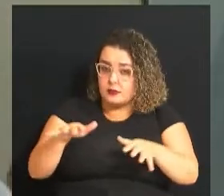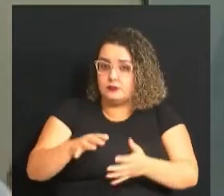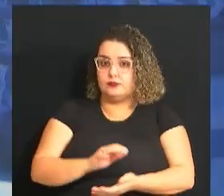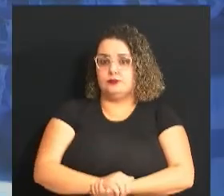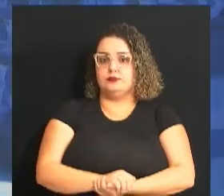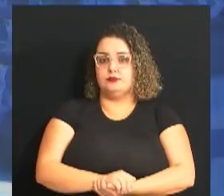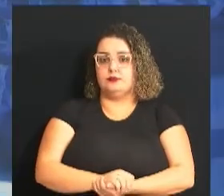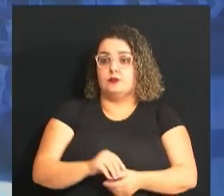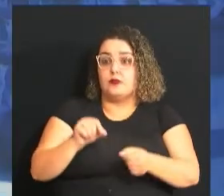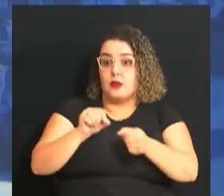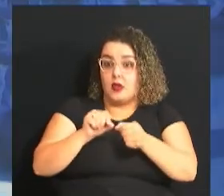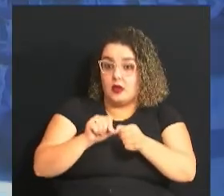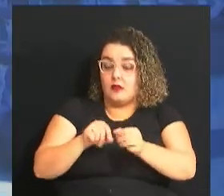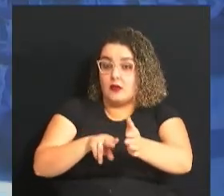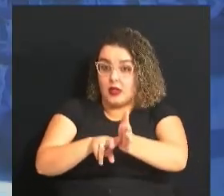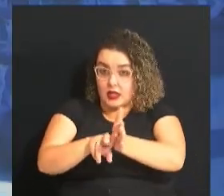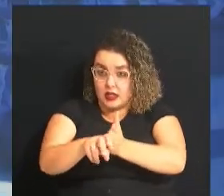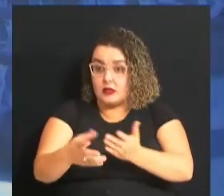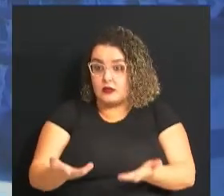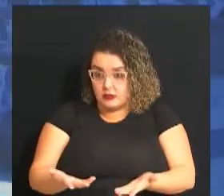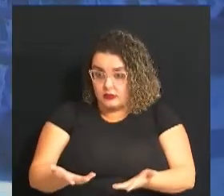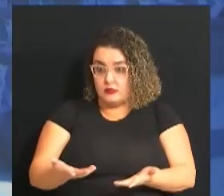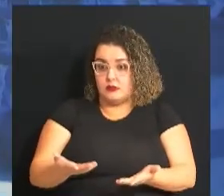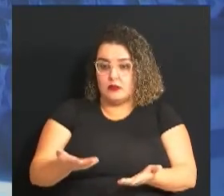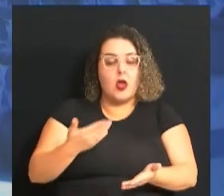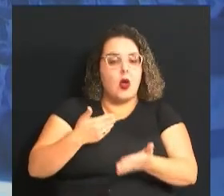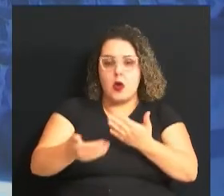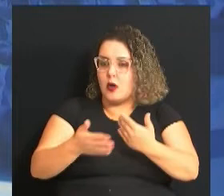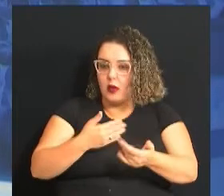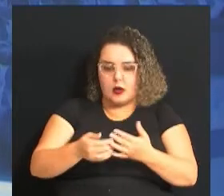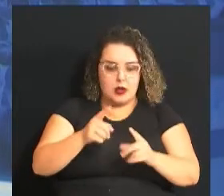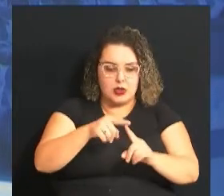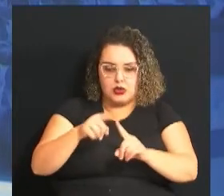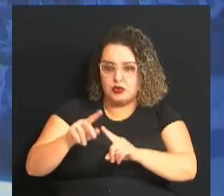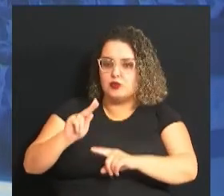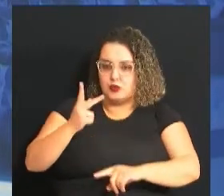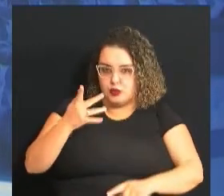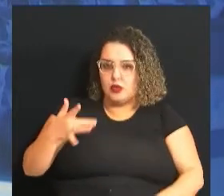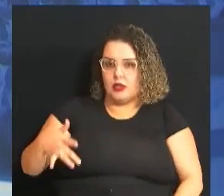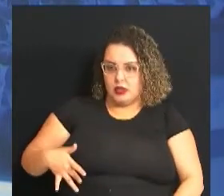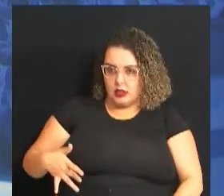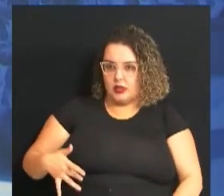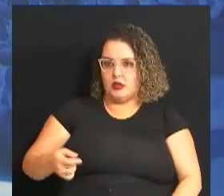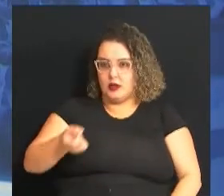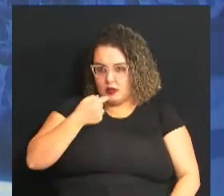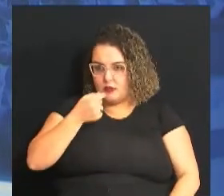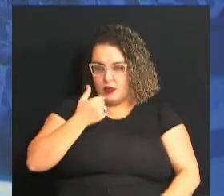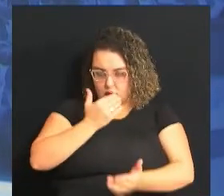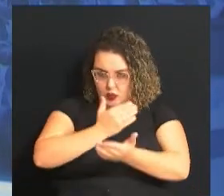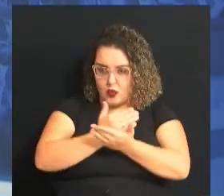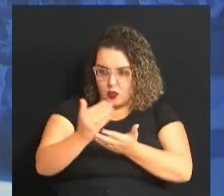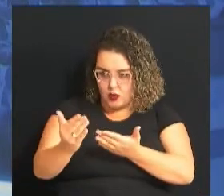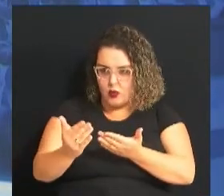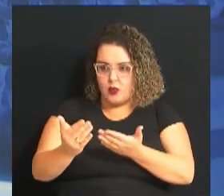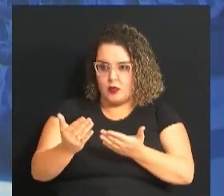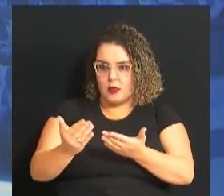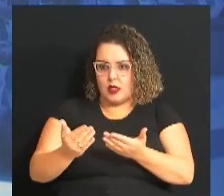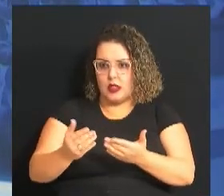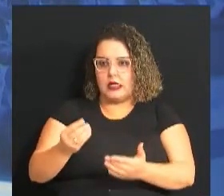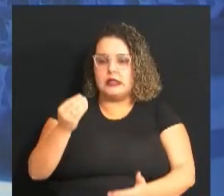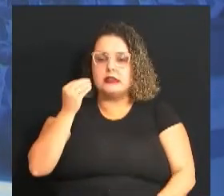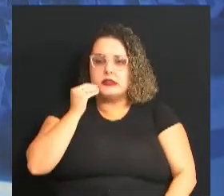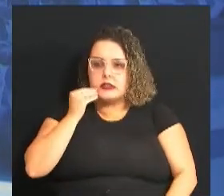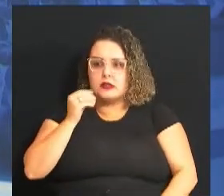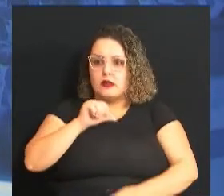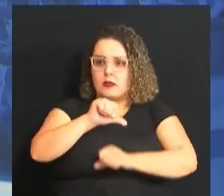feito o diagnóstico, a pessoa está aí com qualquer tipo de hepatite, normalmente é medicação que vocês já começam a entrar e tentando também mudar